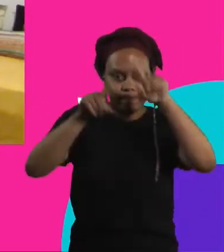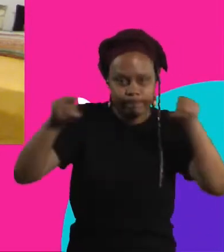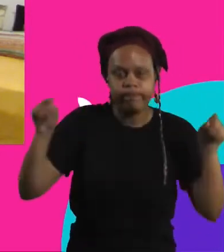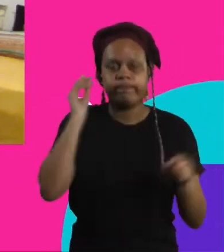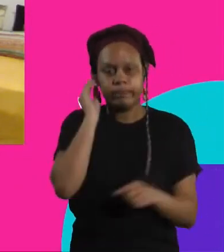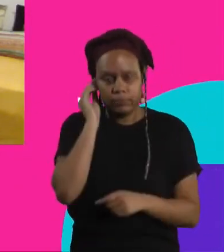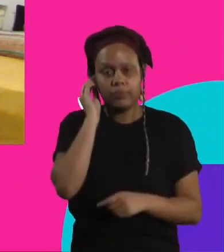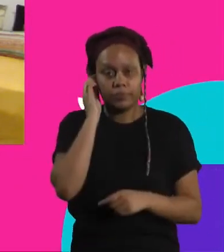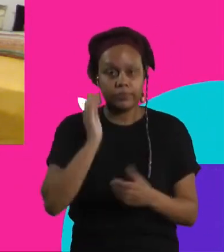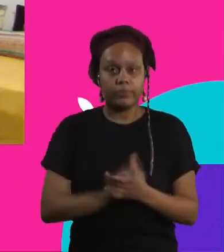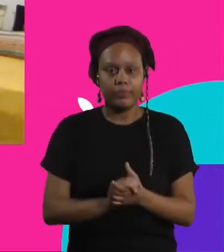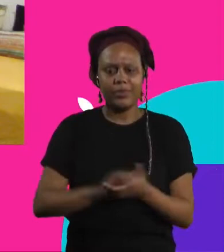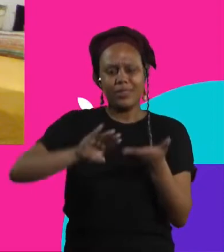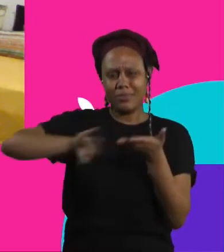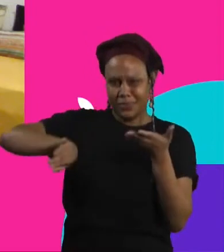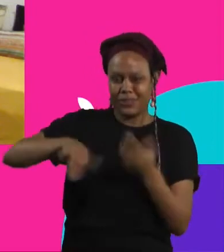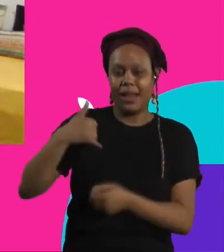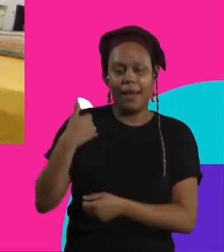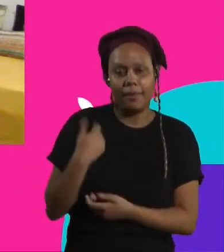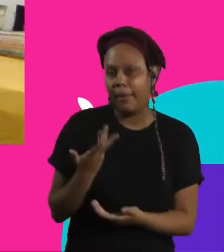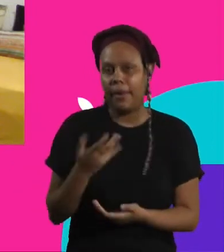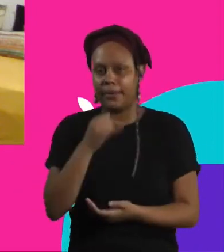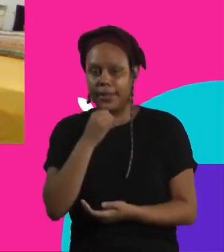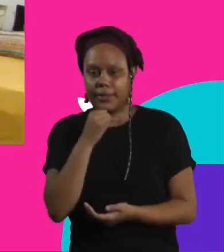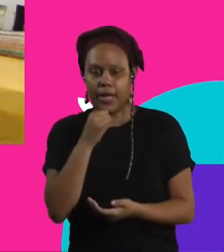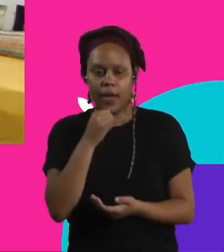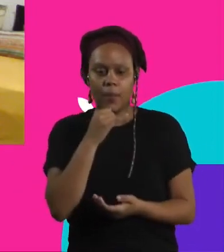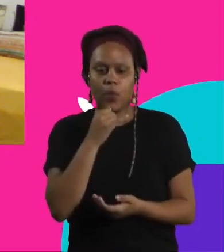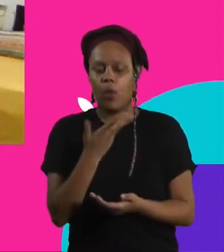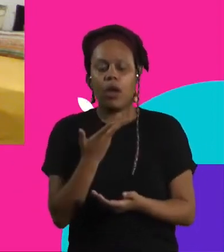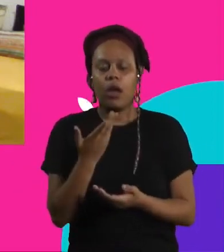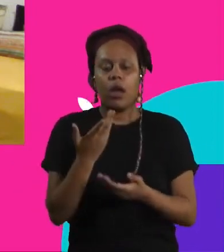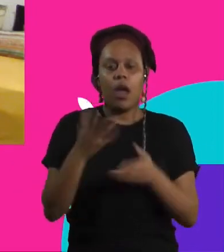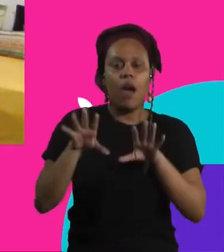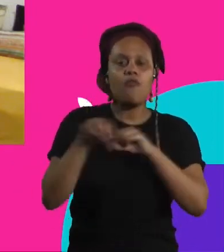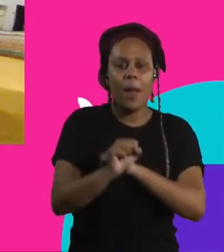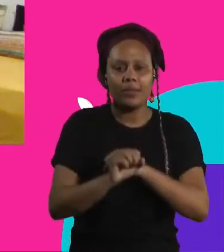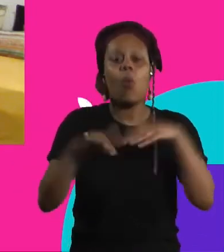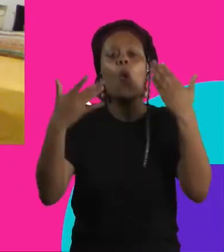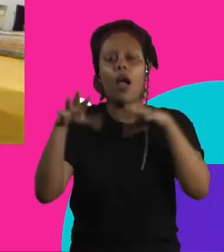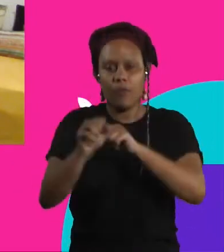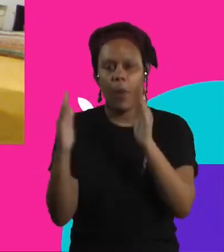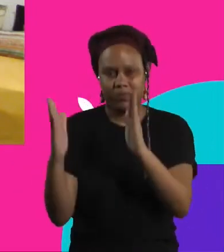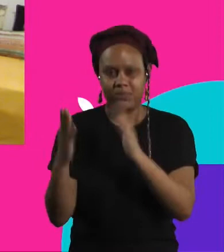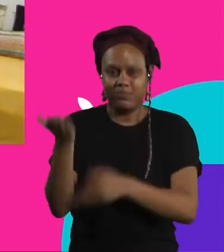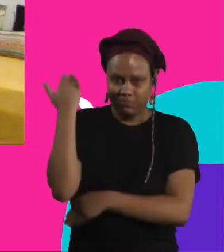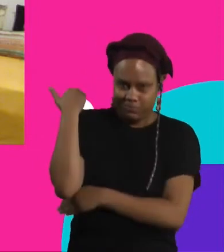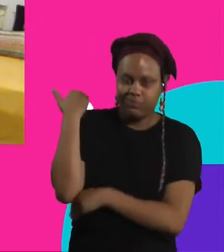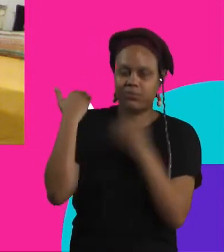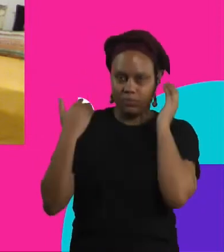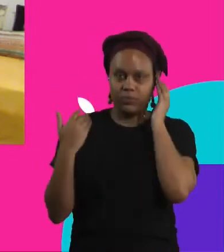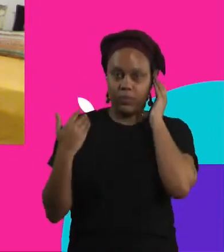tirar idade do currículo, tirar data de formação, esse tipo de coisa, né? Porque é na prática que a gente